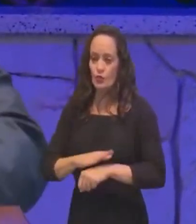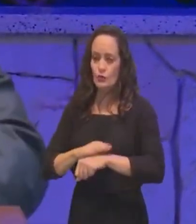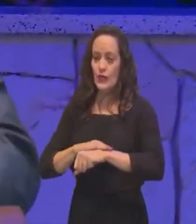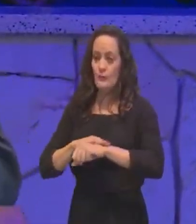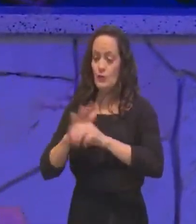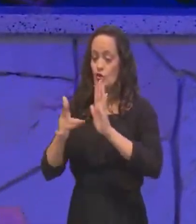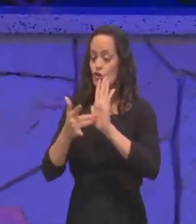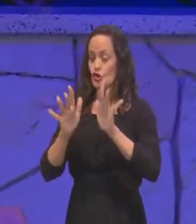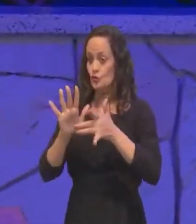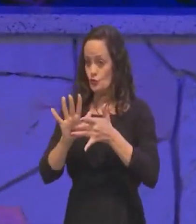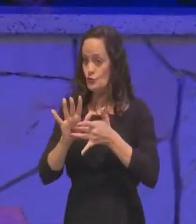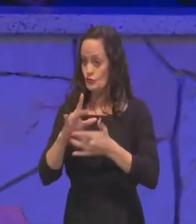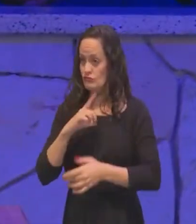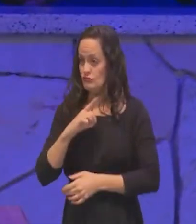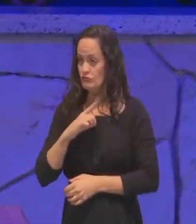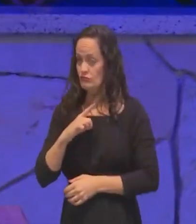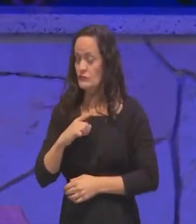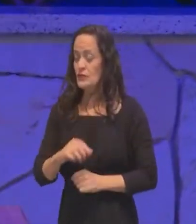também o cristianismo.